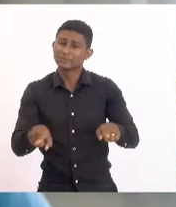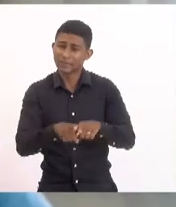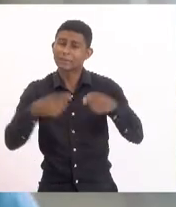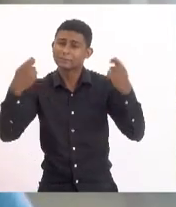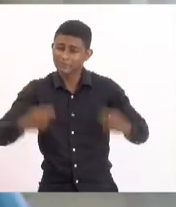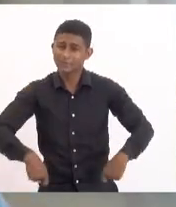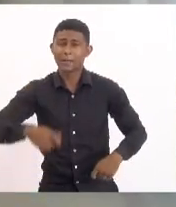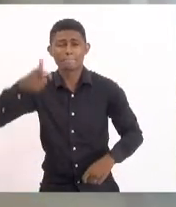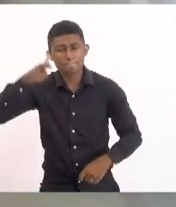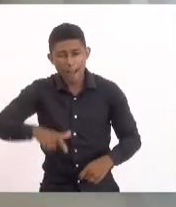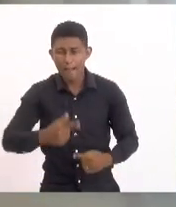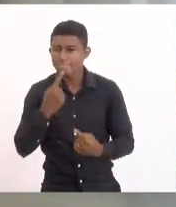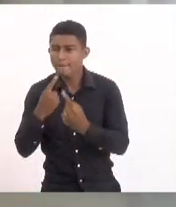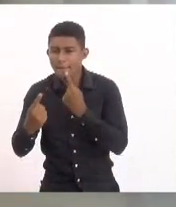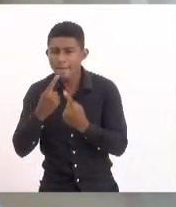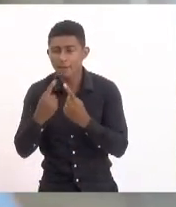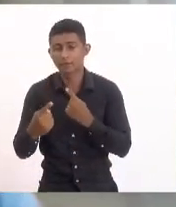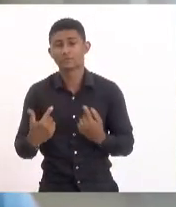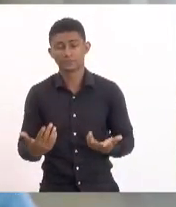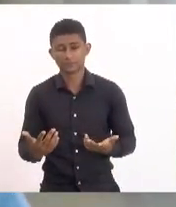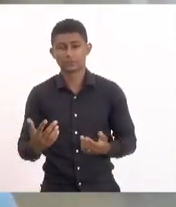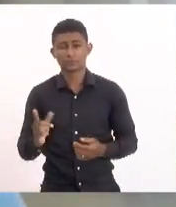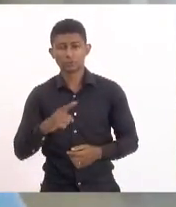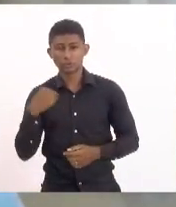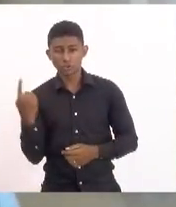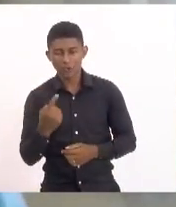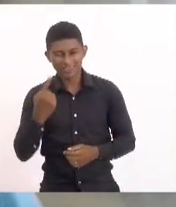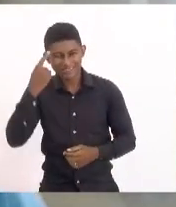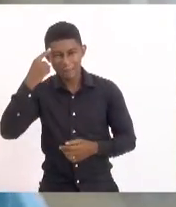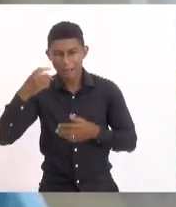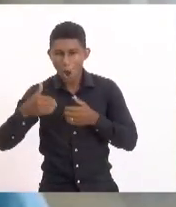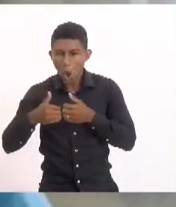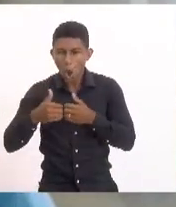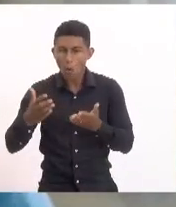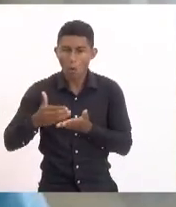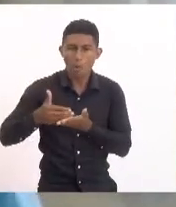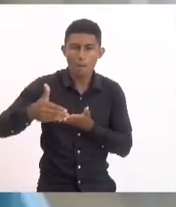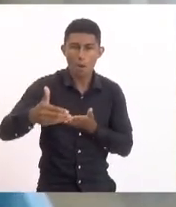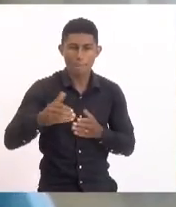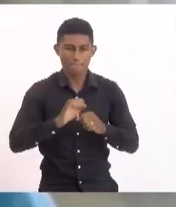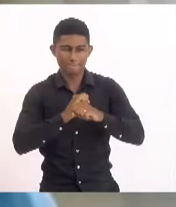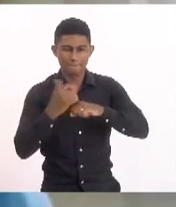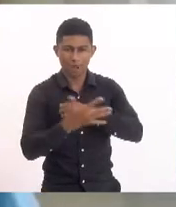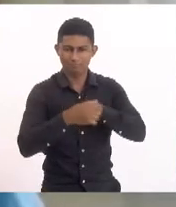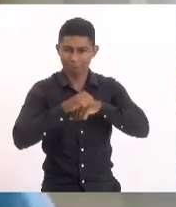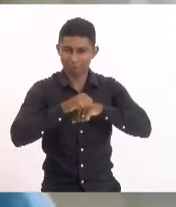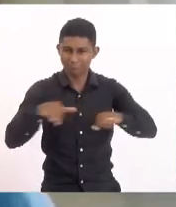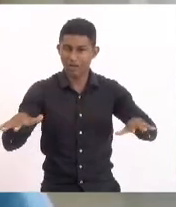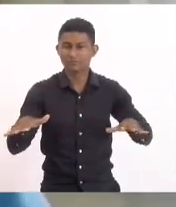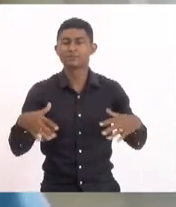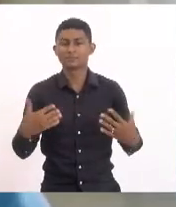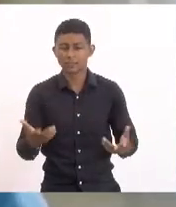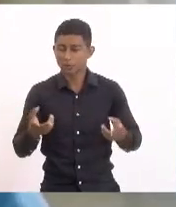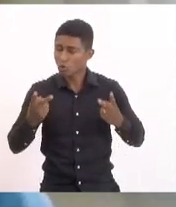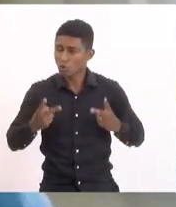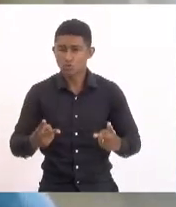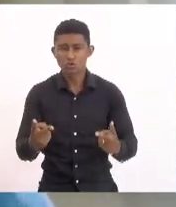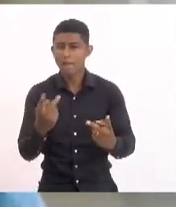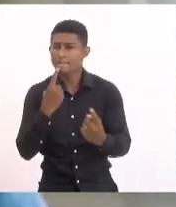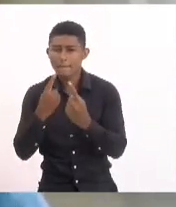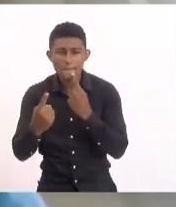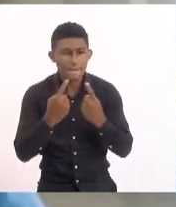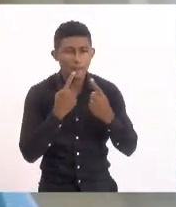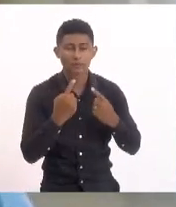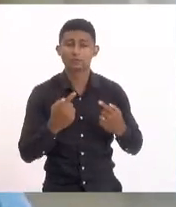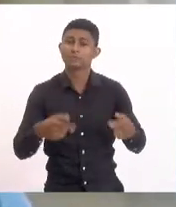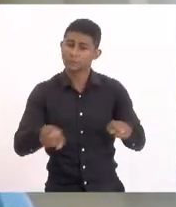feito desde o início da pandemia, vamos conduzir esse debate com esse cuidado, com essa escuta, com essa perspectiva dialógica. Aprovamos